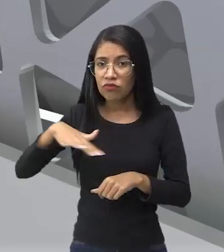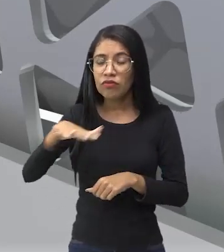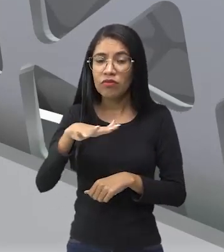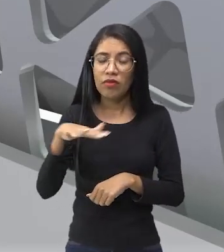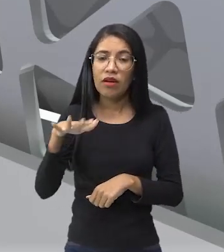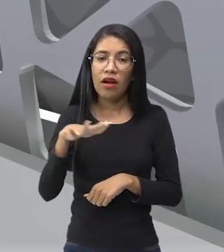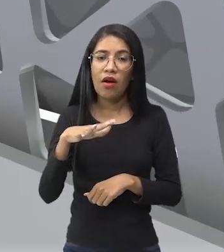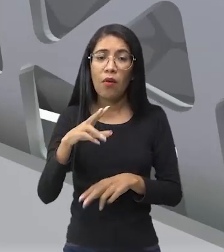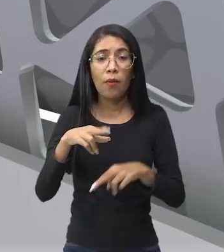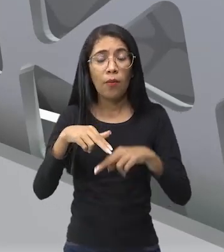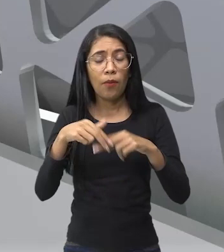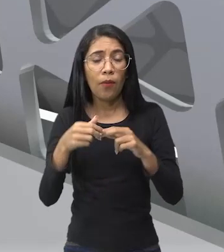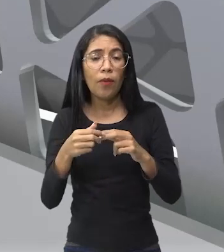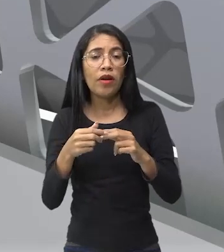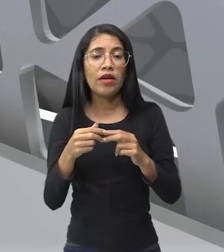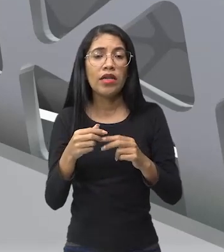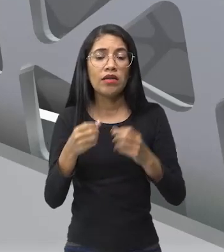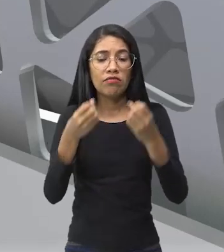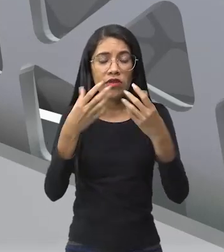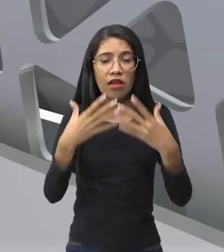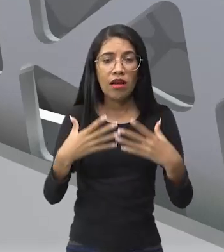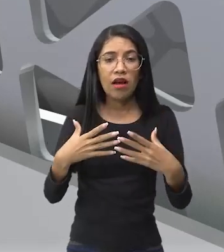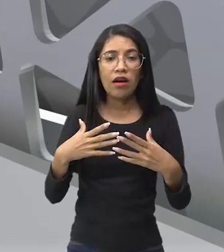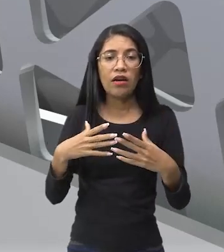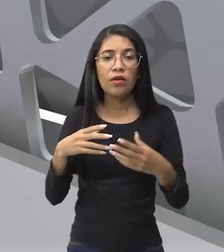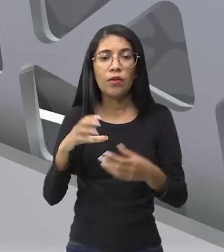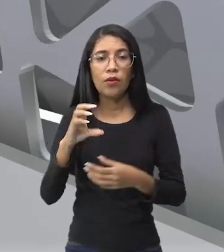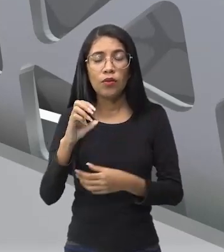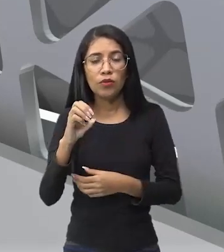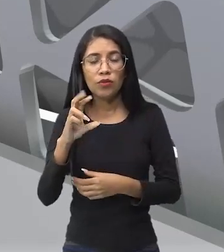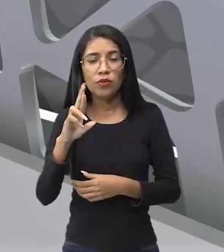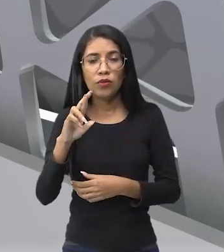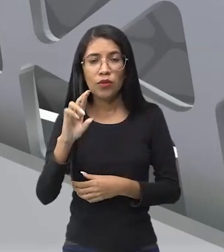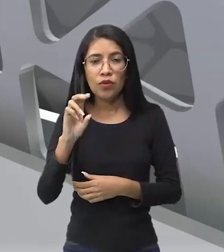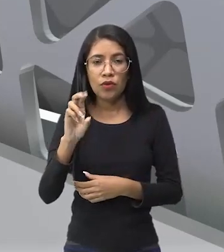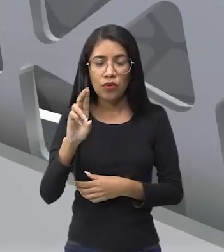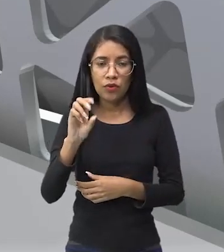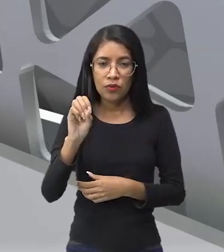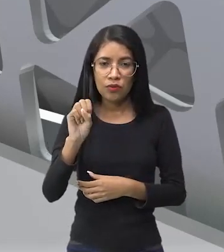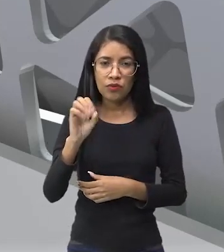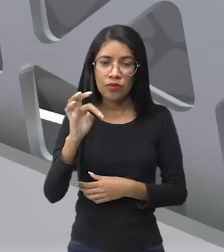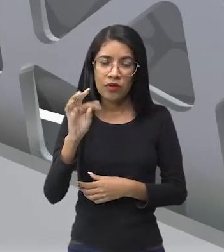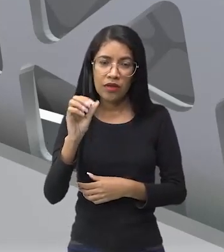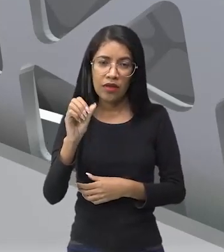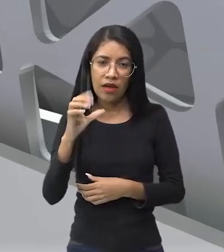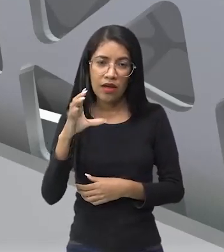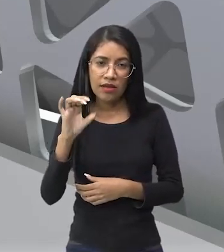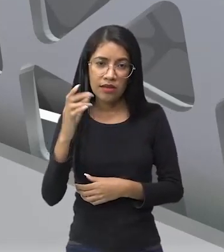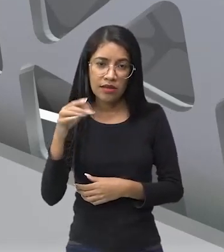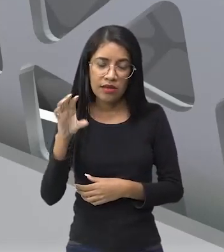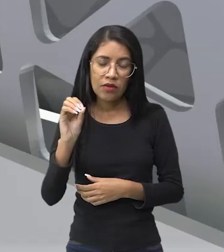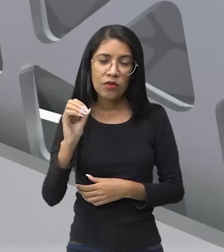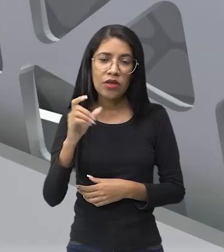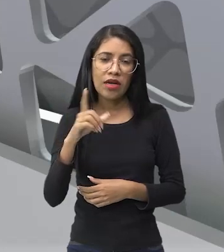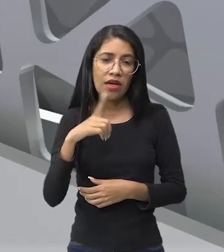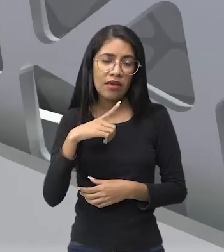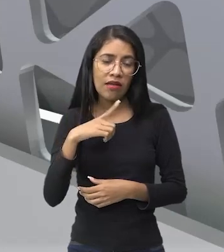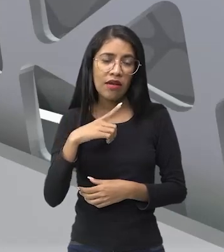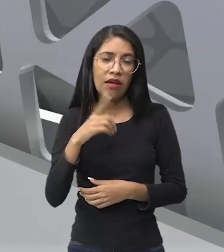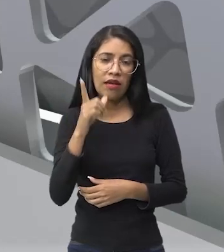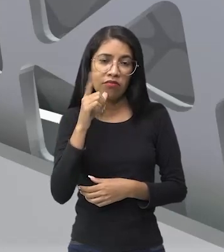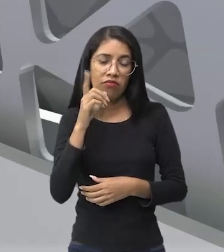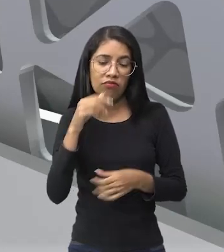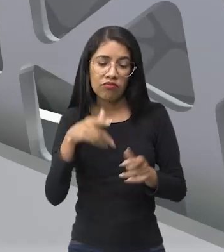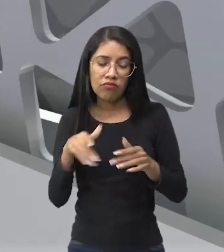geral, por isso que nós falamos sobre a questão dos crustáceos, da questão do peixe do mar, porque também existia índios